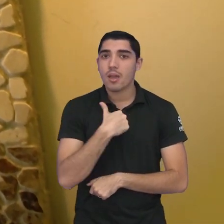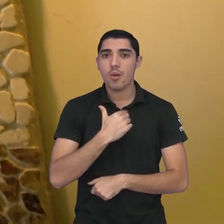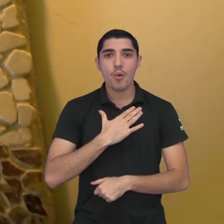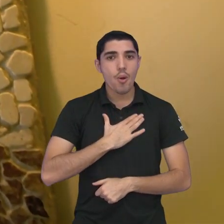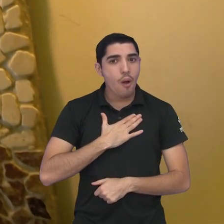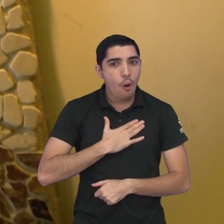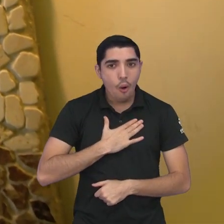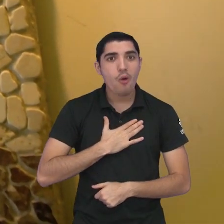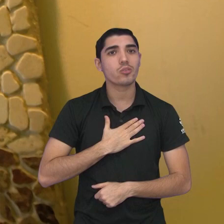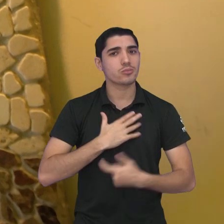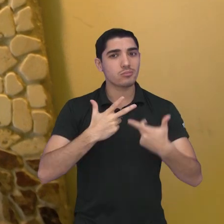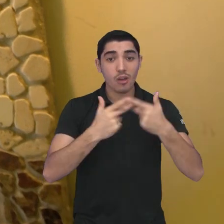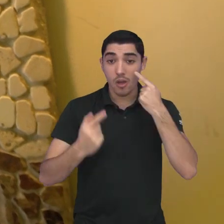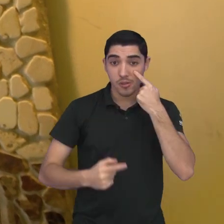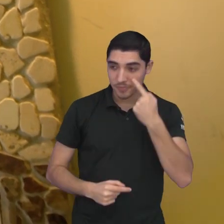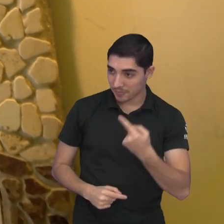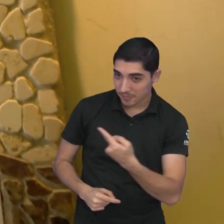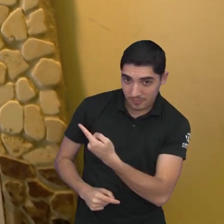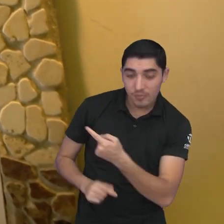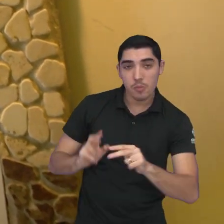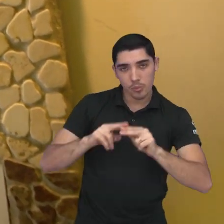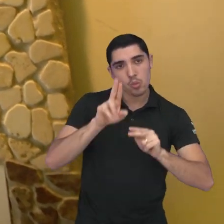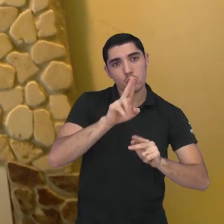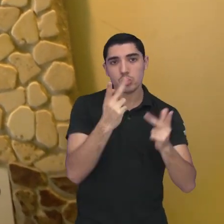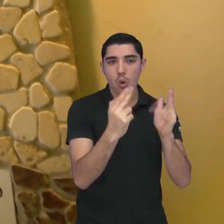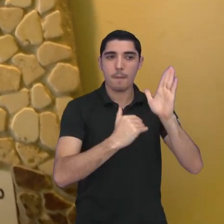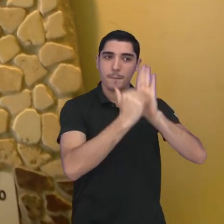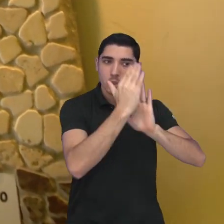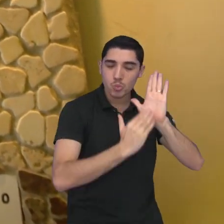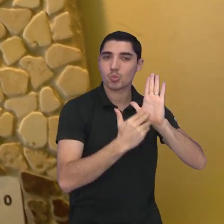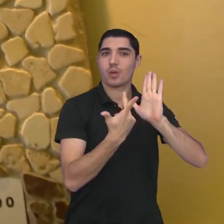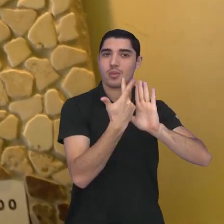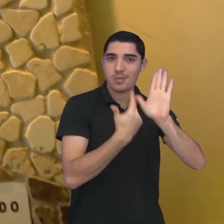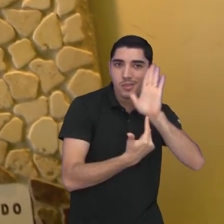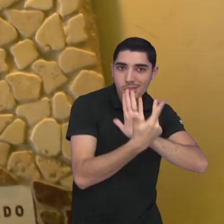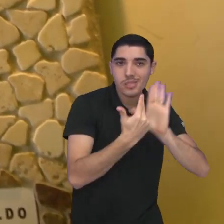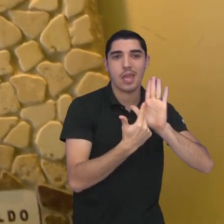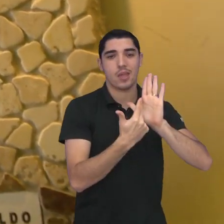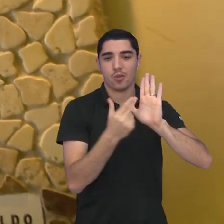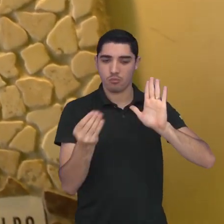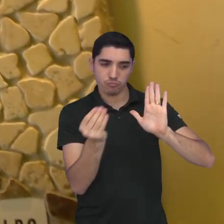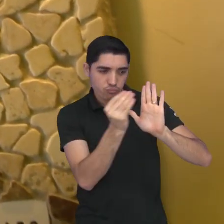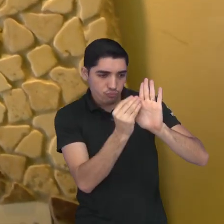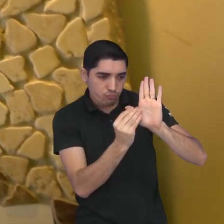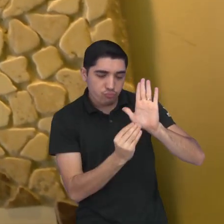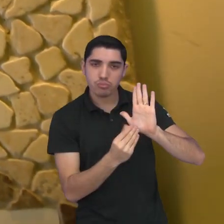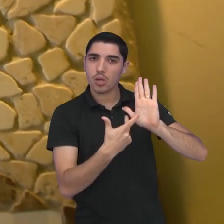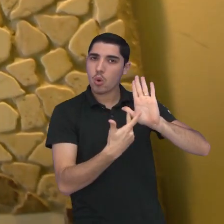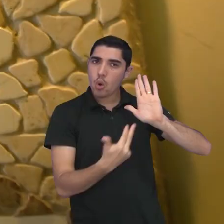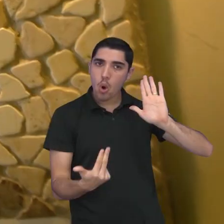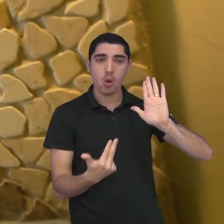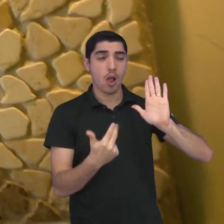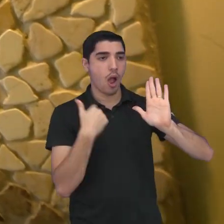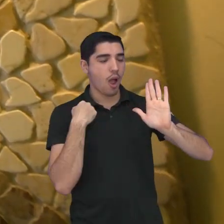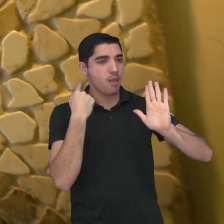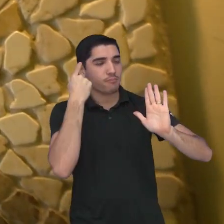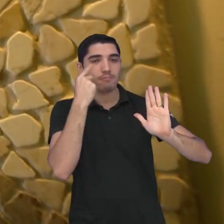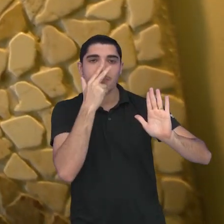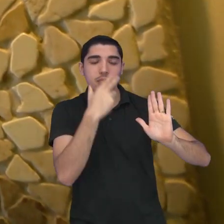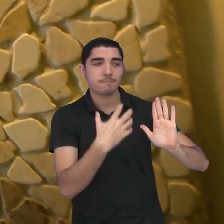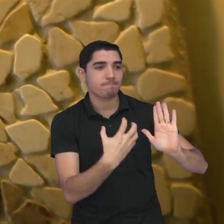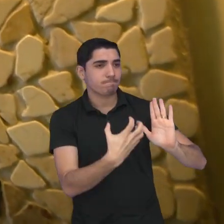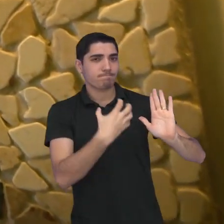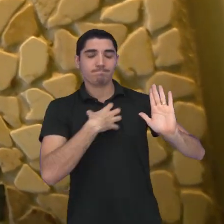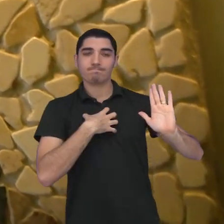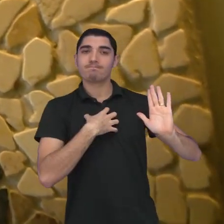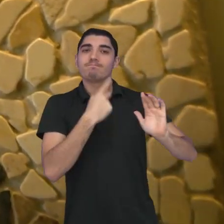tudo que eu tenho e que eu já tinha aprendido através da pintura, do desenho, da gravura, aquela coisa toda, trazendo, que me